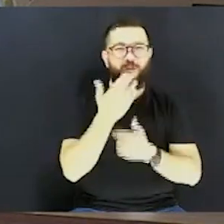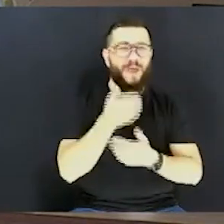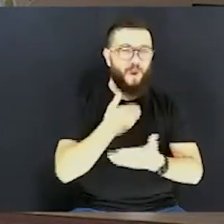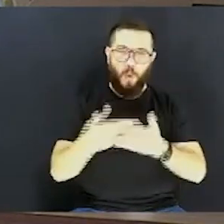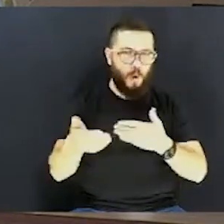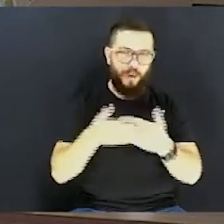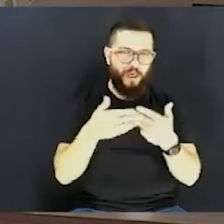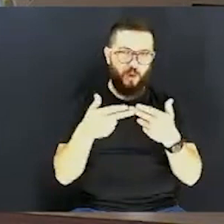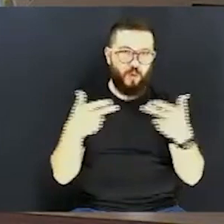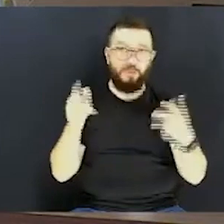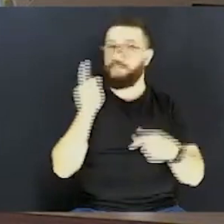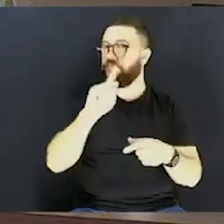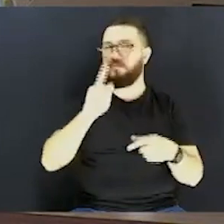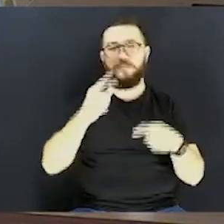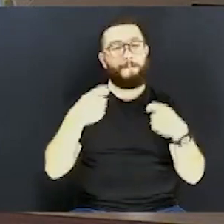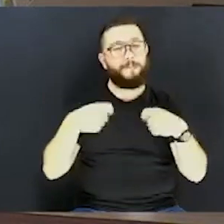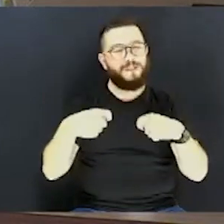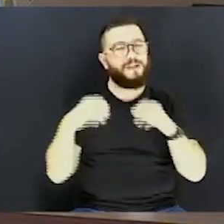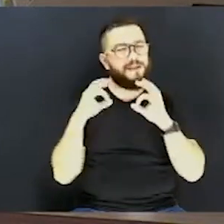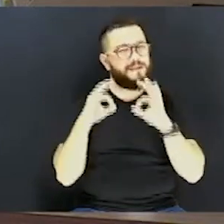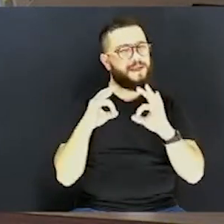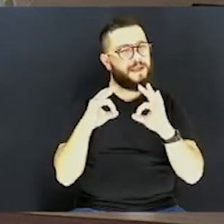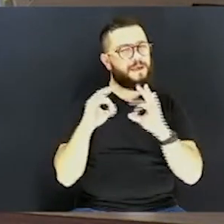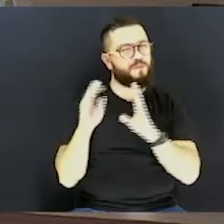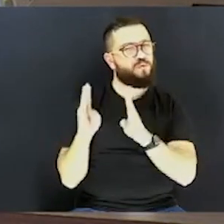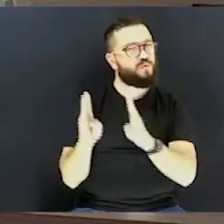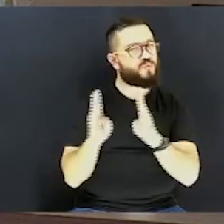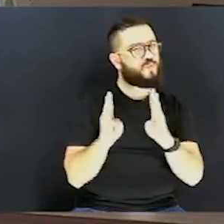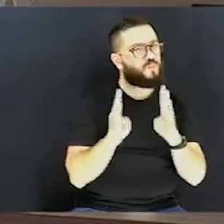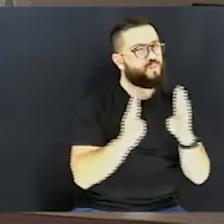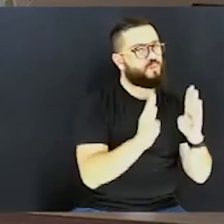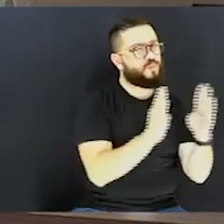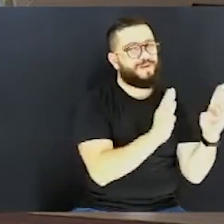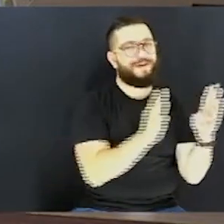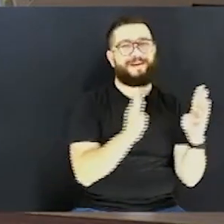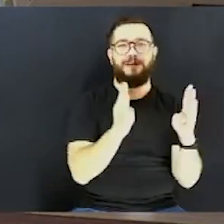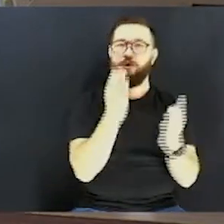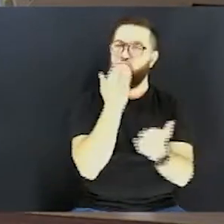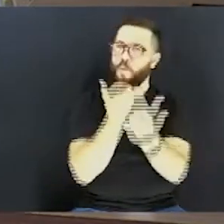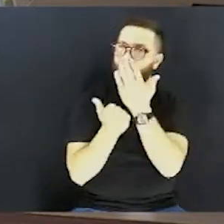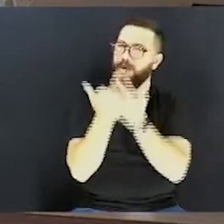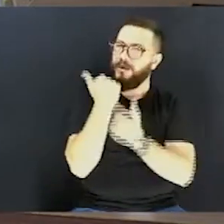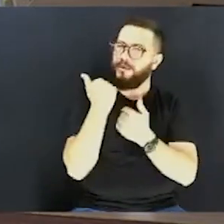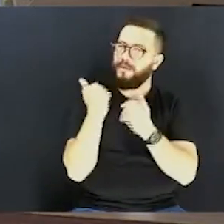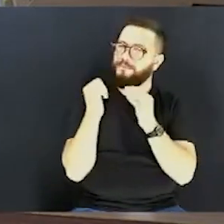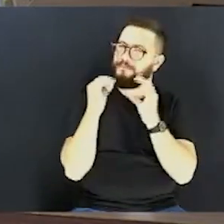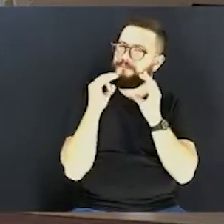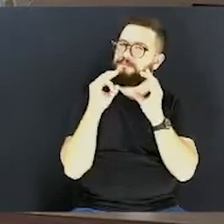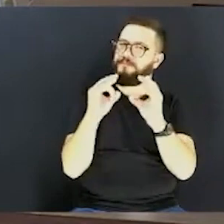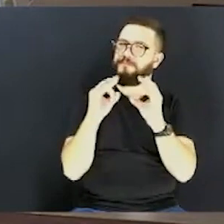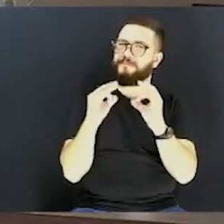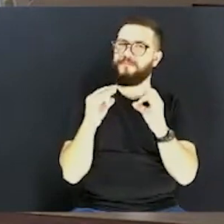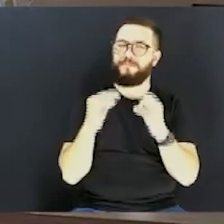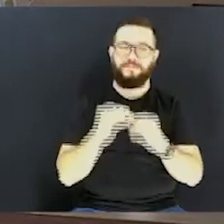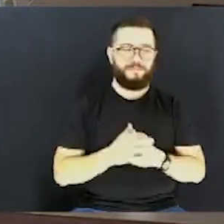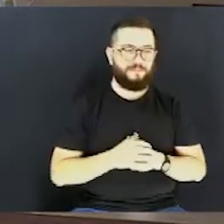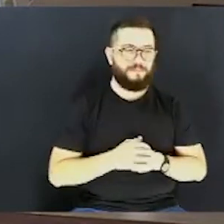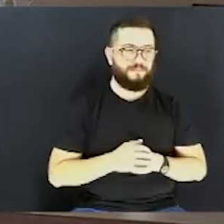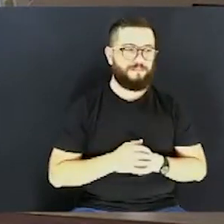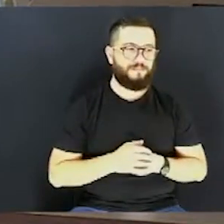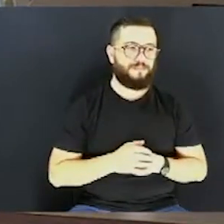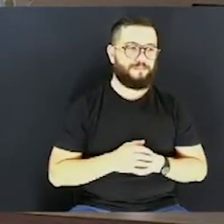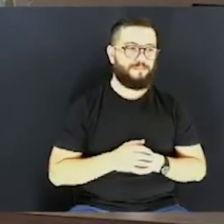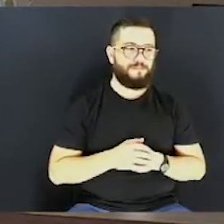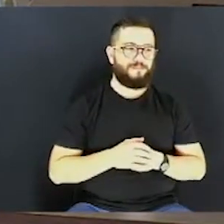isso de maneira nutricionalmente adequada, de uma maneira que a nutrição seja adequada. Tem que receber os nutrientes adequados, senão não tem o desenvolvimento